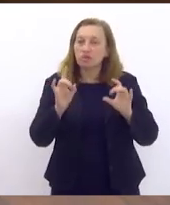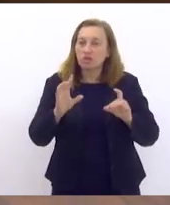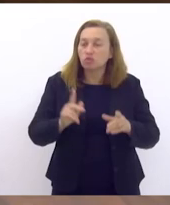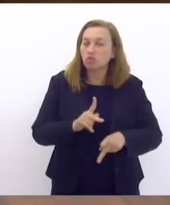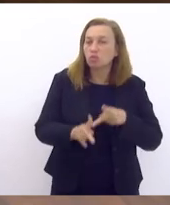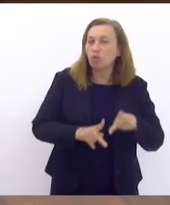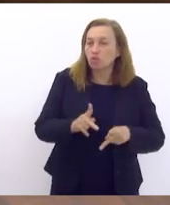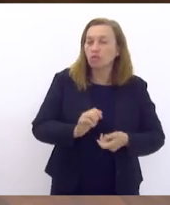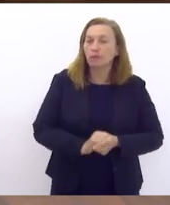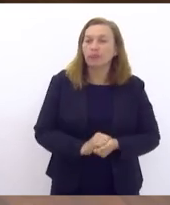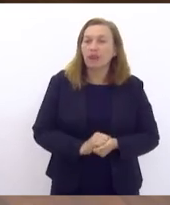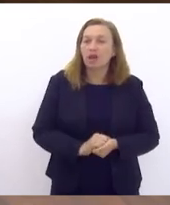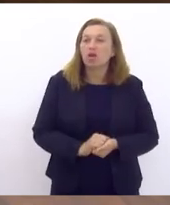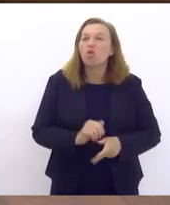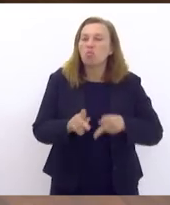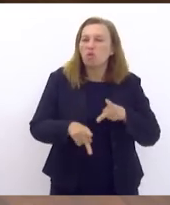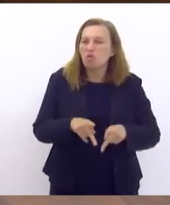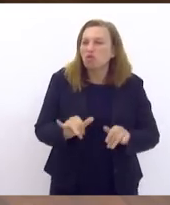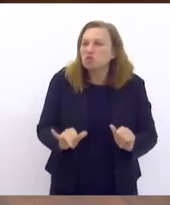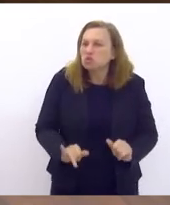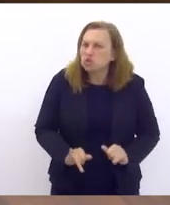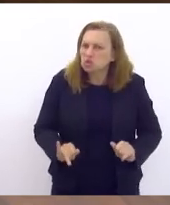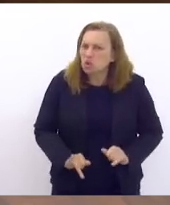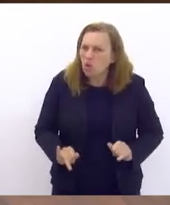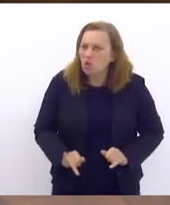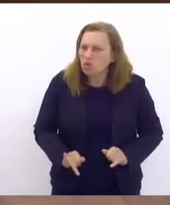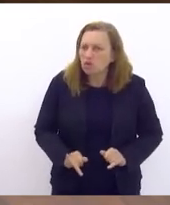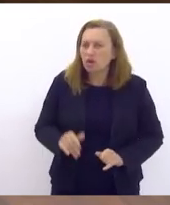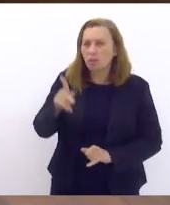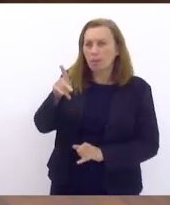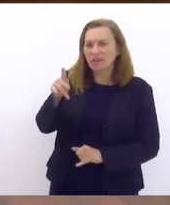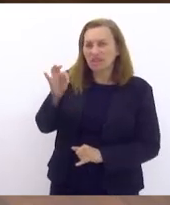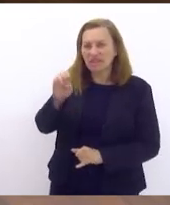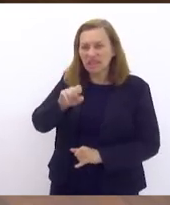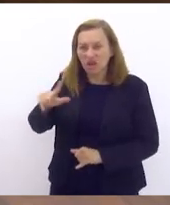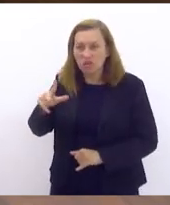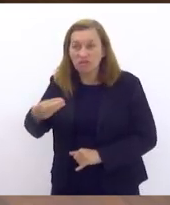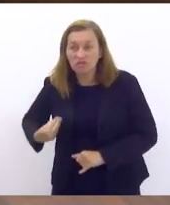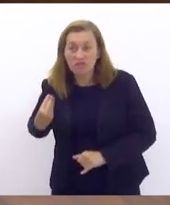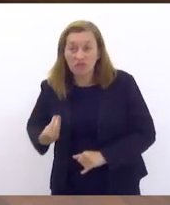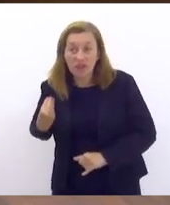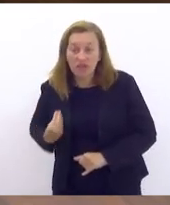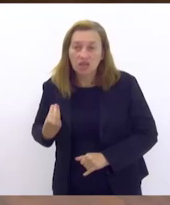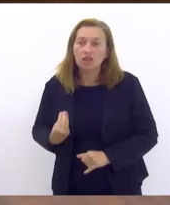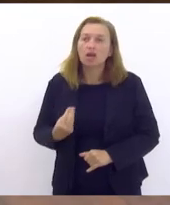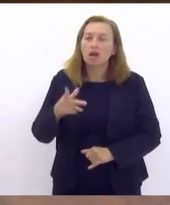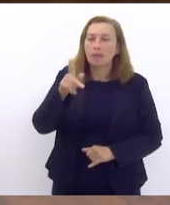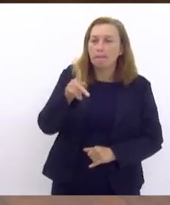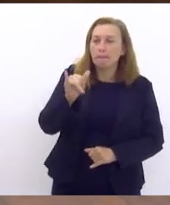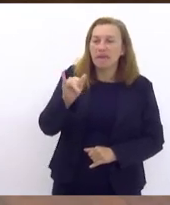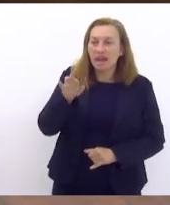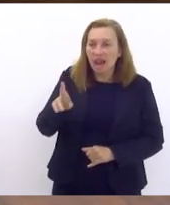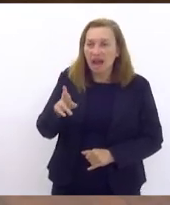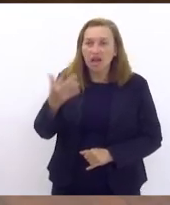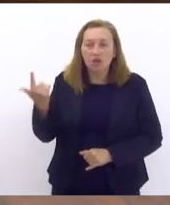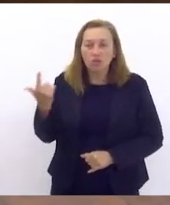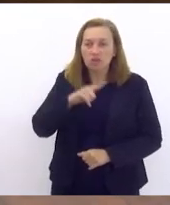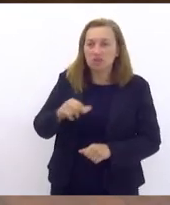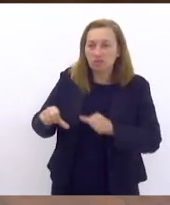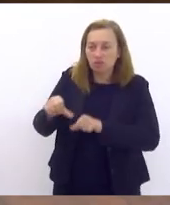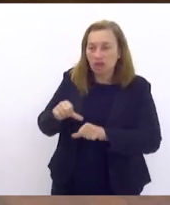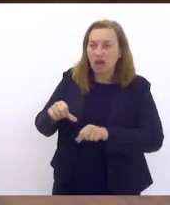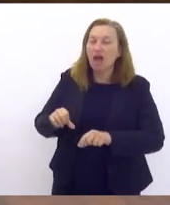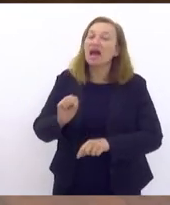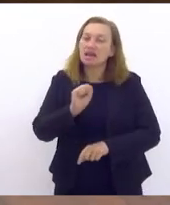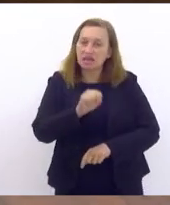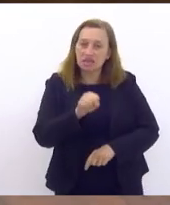população. Só quando a população passa pelo que o Pantanal está passando, pelo que o Pilar passou e nós conseguimos reverter, aí sim